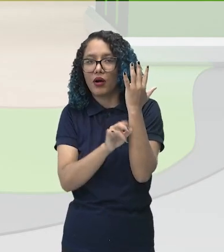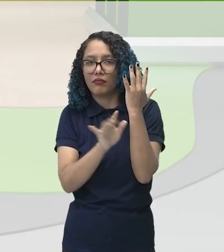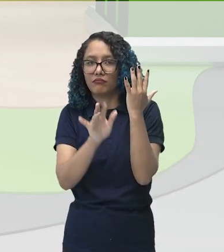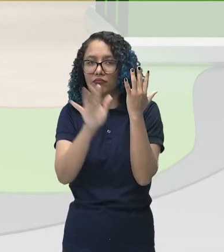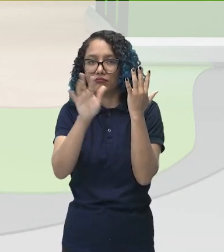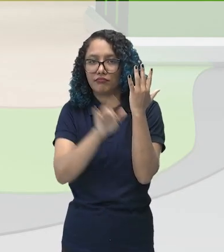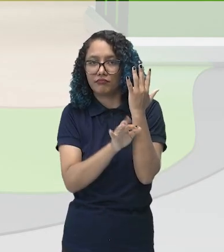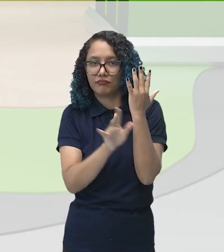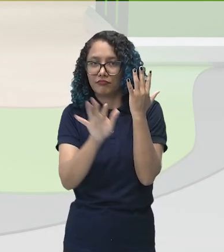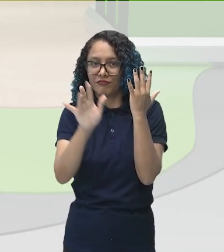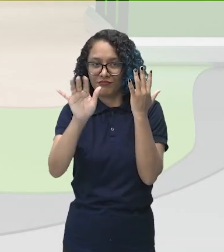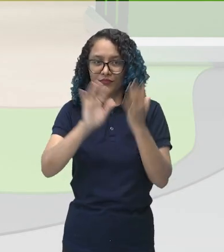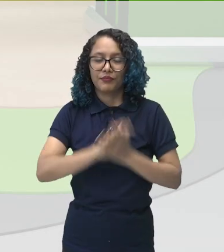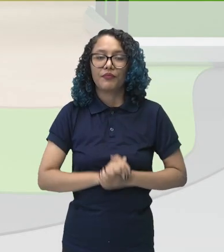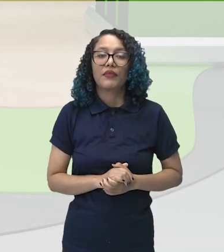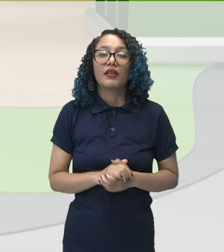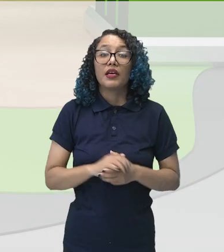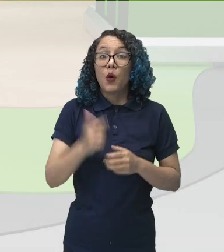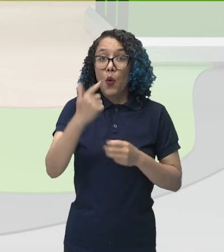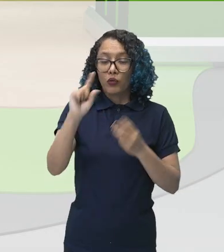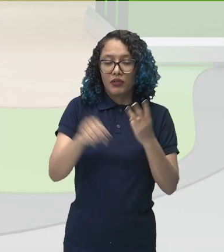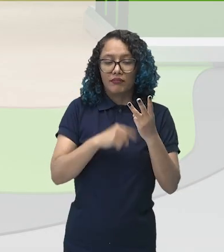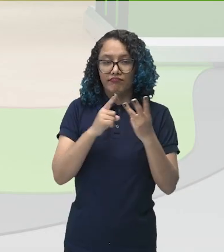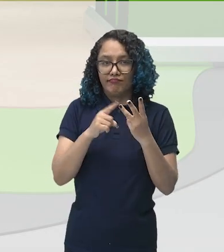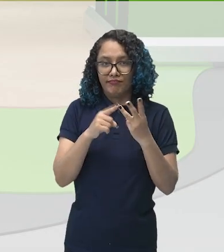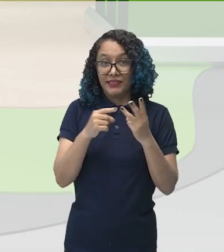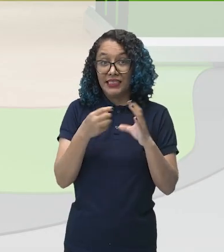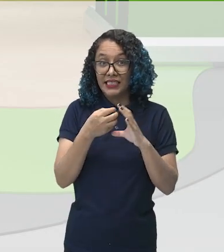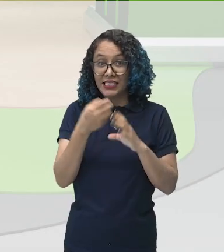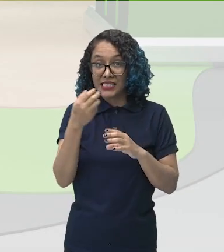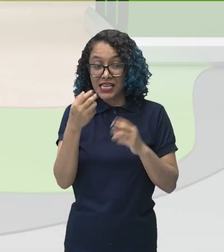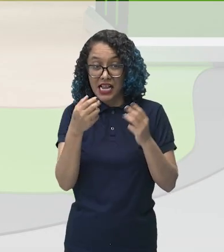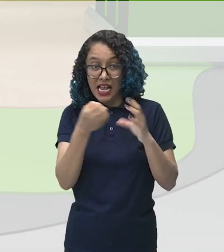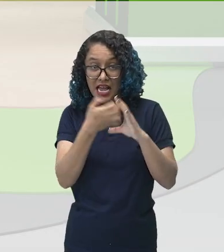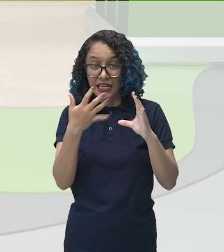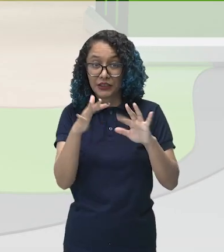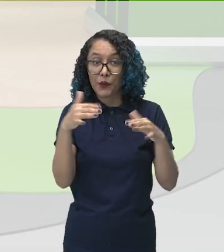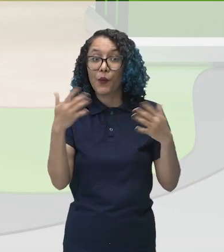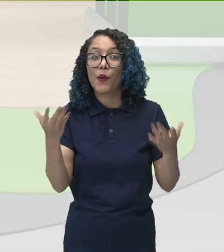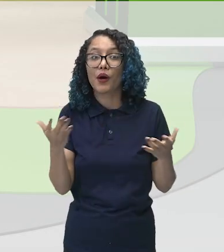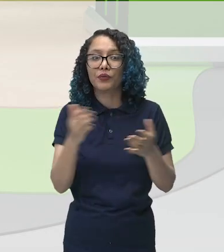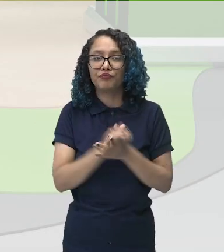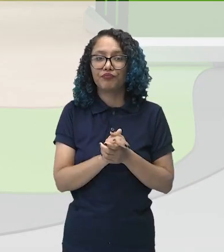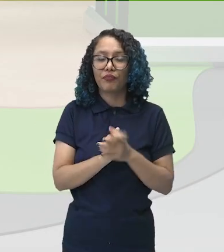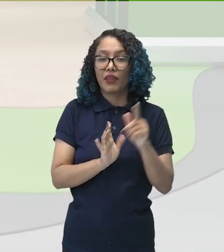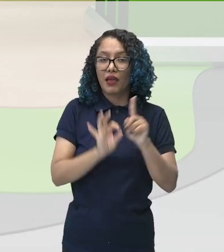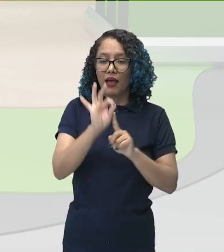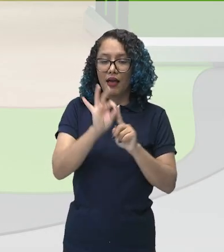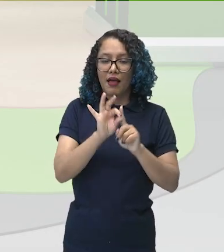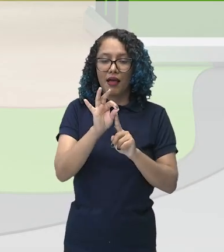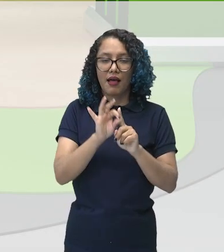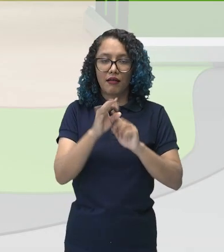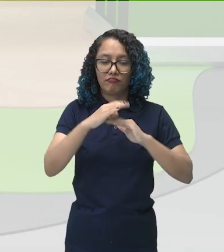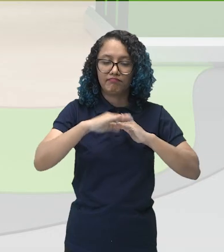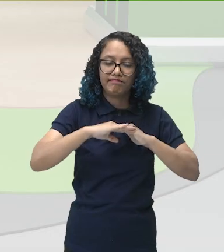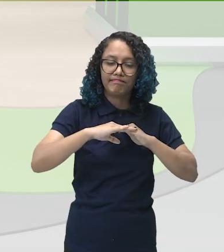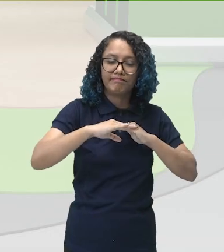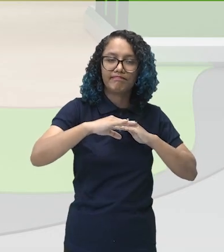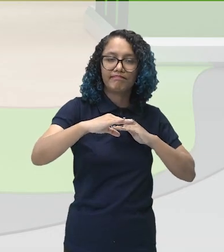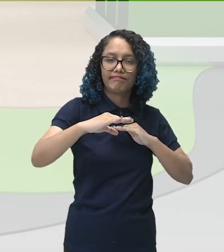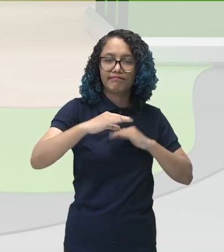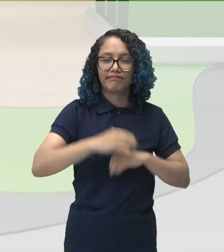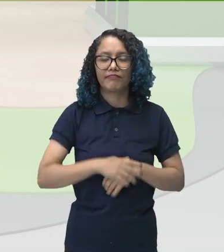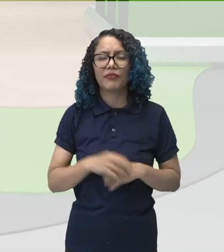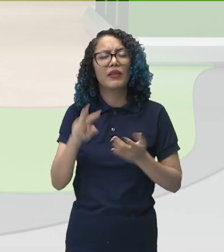último, uma terceira qualidade, então, dessa molécula de água é a sua estabilidade térmica, onde